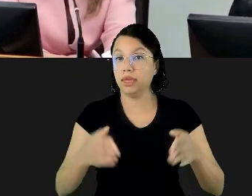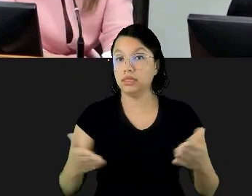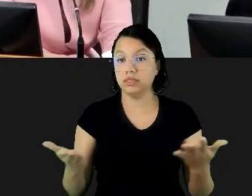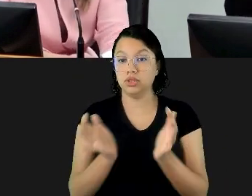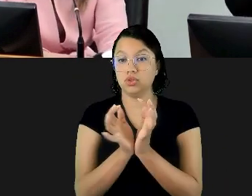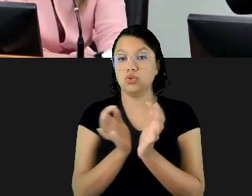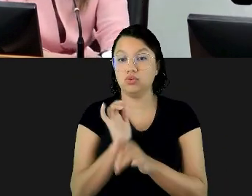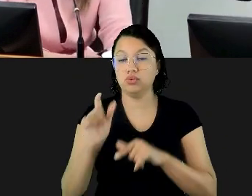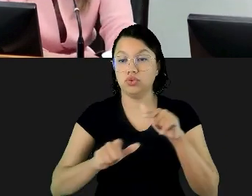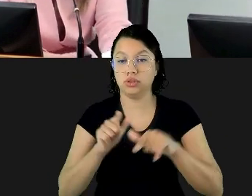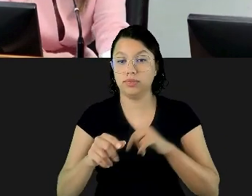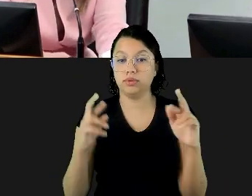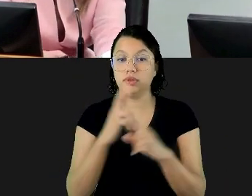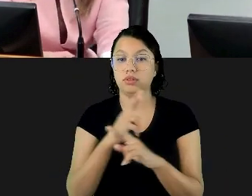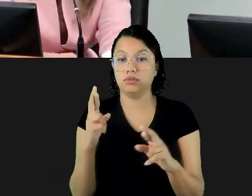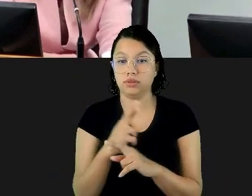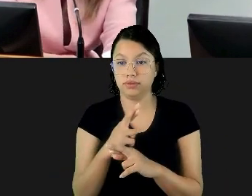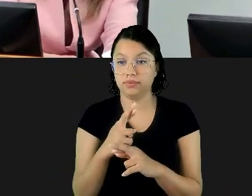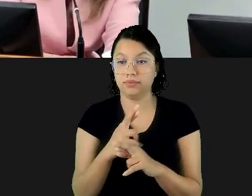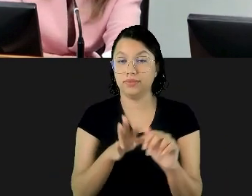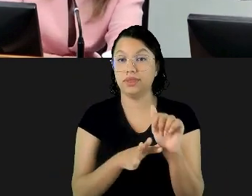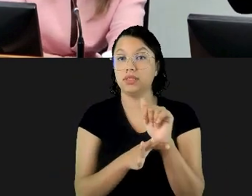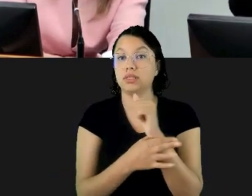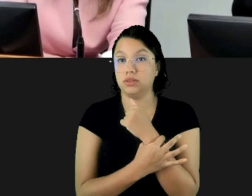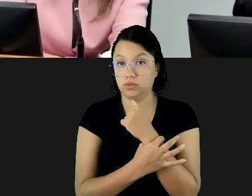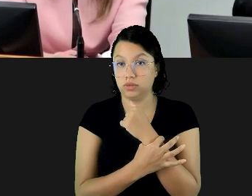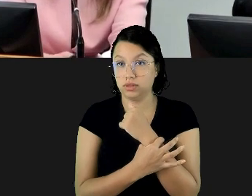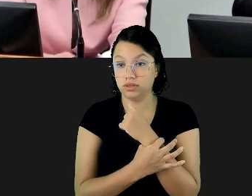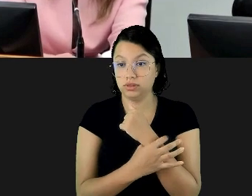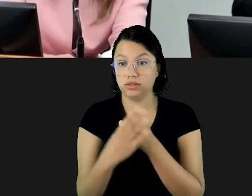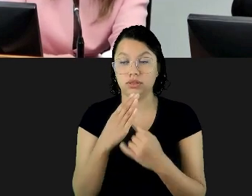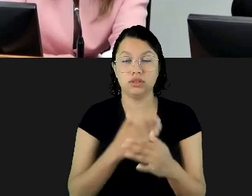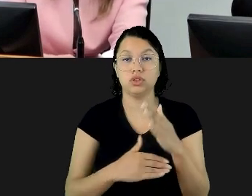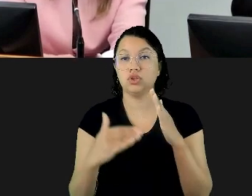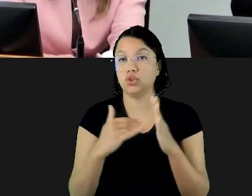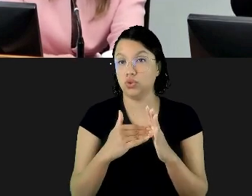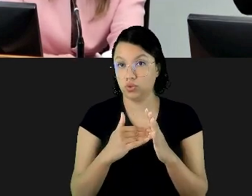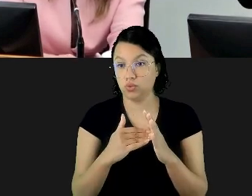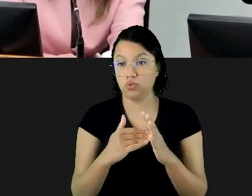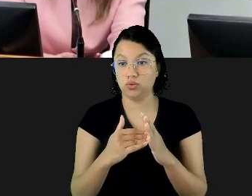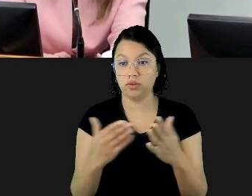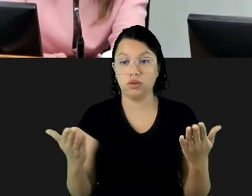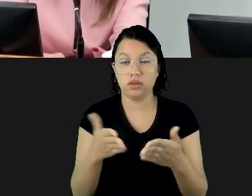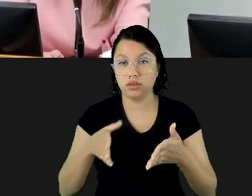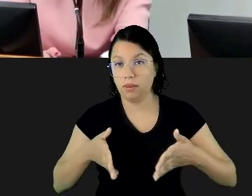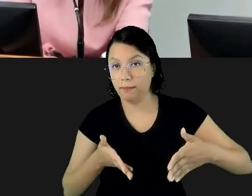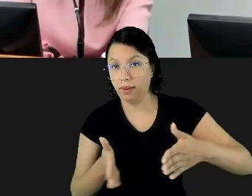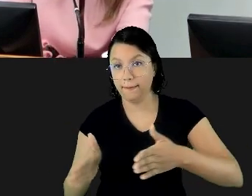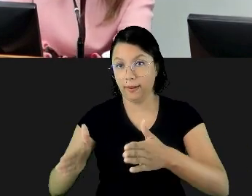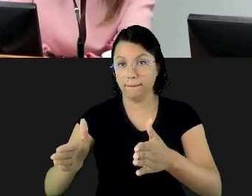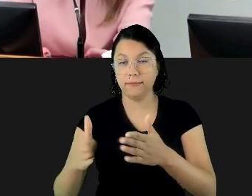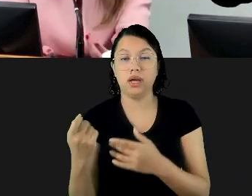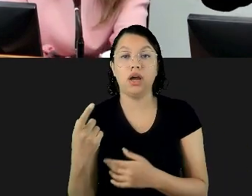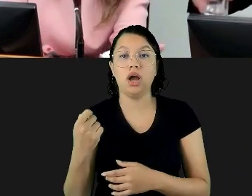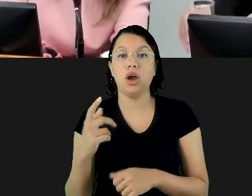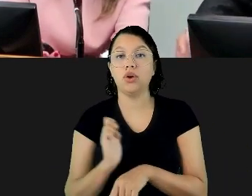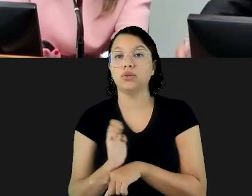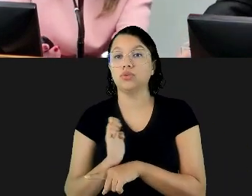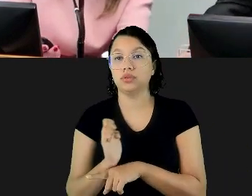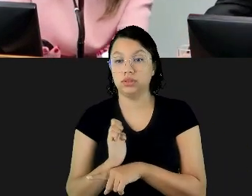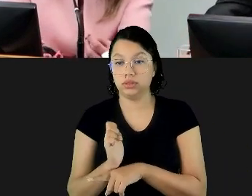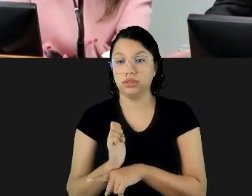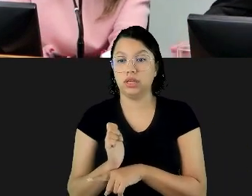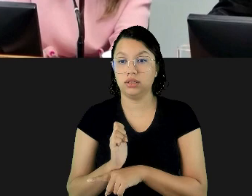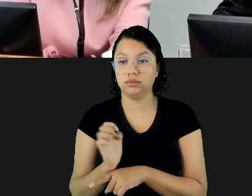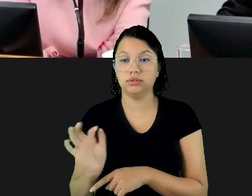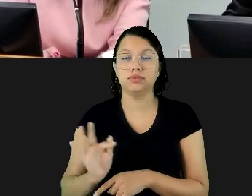que é relacionada à segurança em todo esse corredor, né? O único estado da Federação Brasileira que formalmente